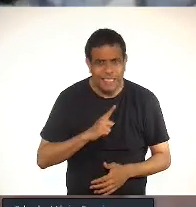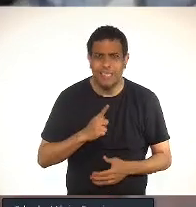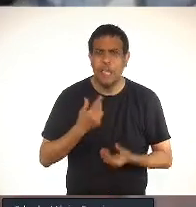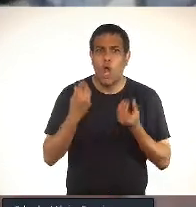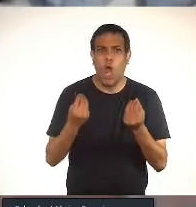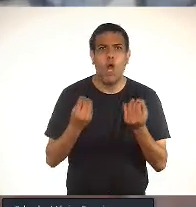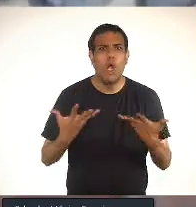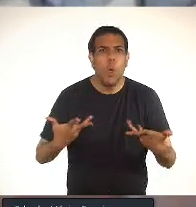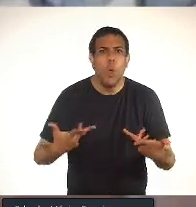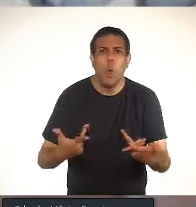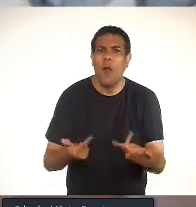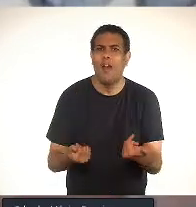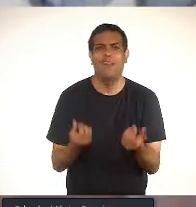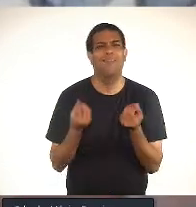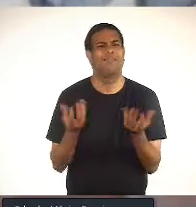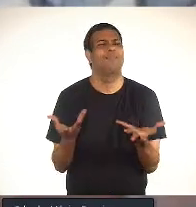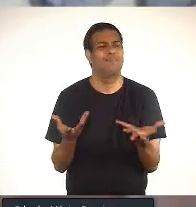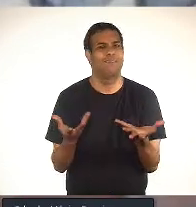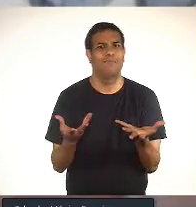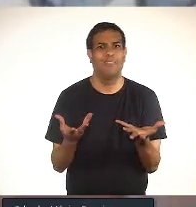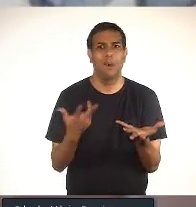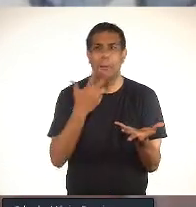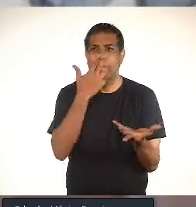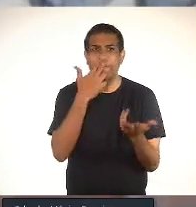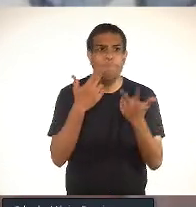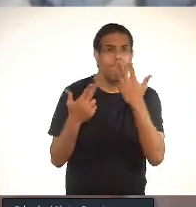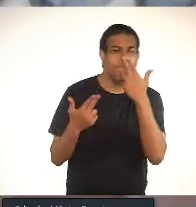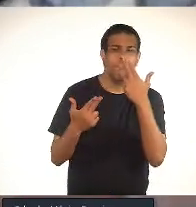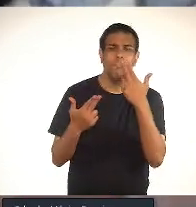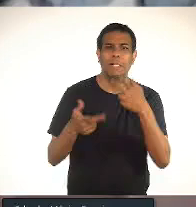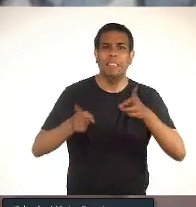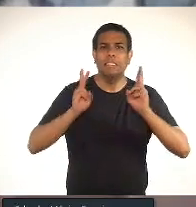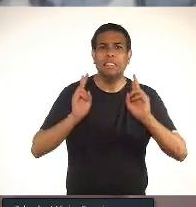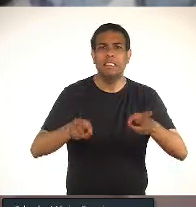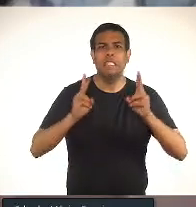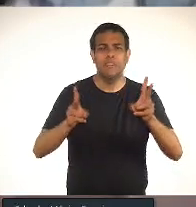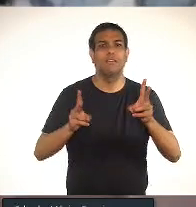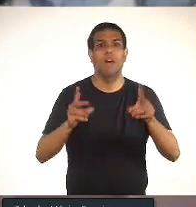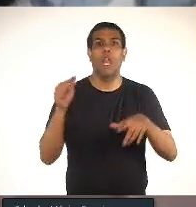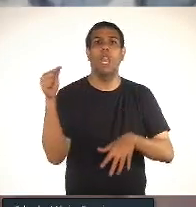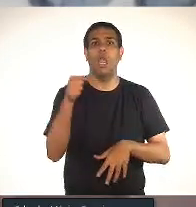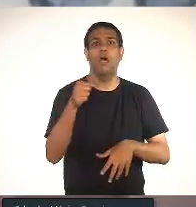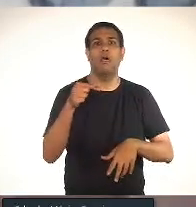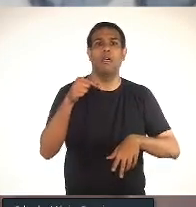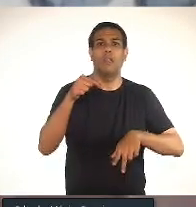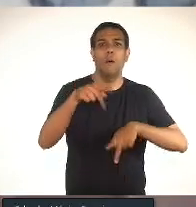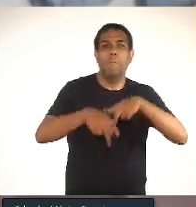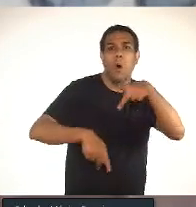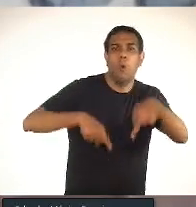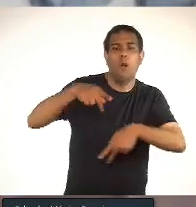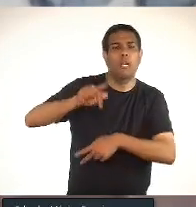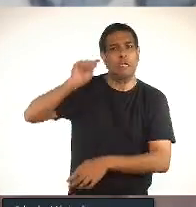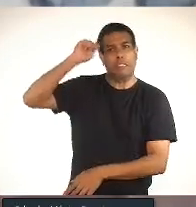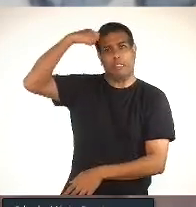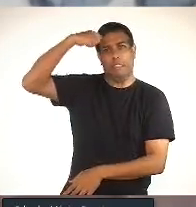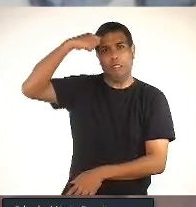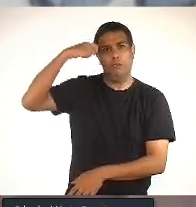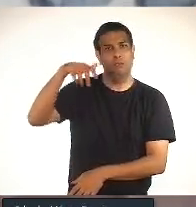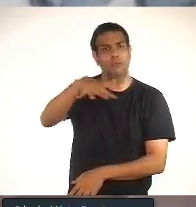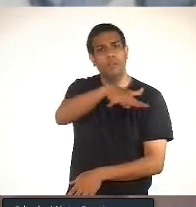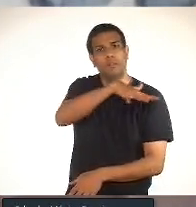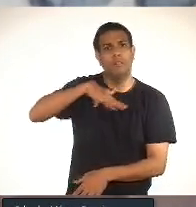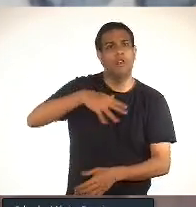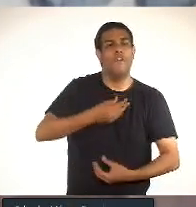com qualidade de vida, vão se concentrar nessa população e vão aparecer no